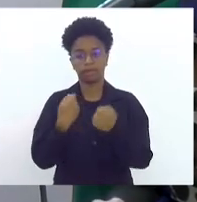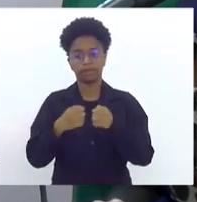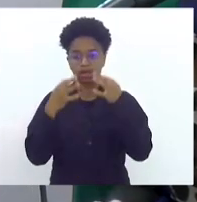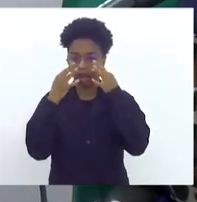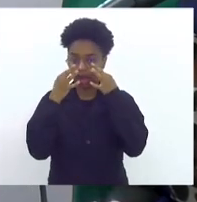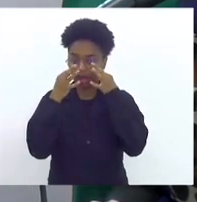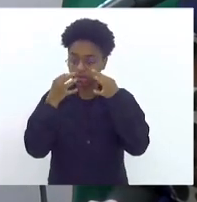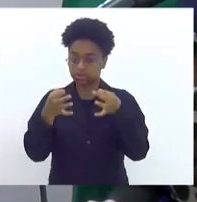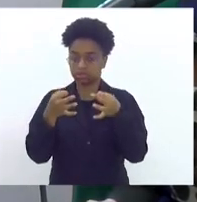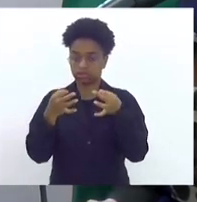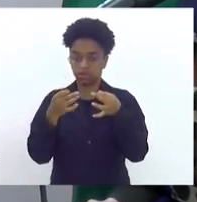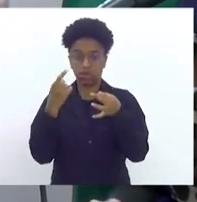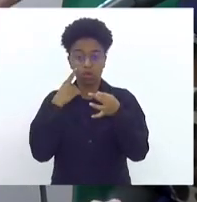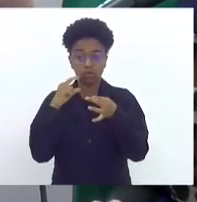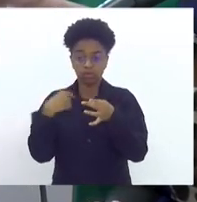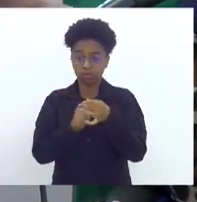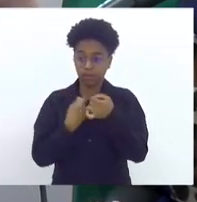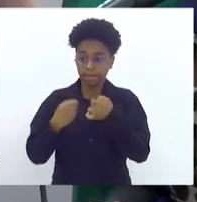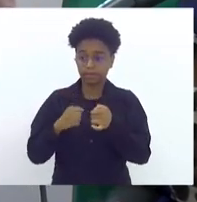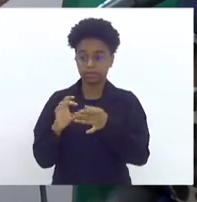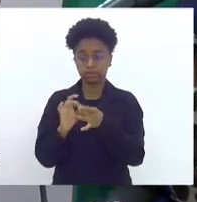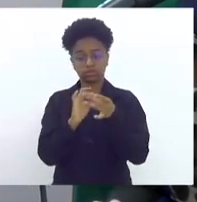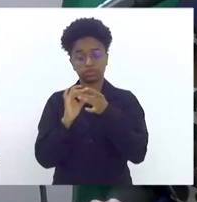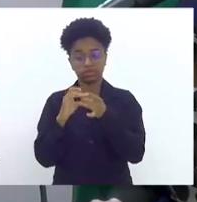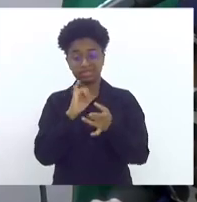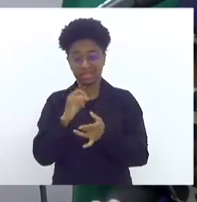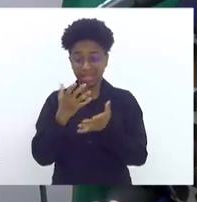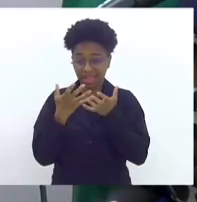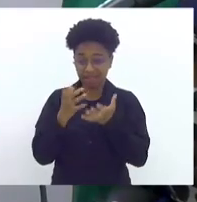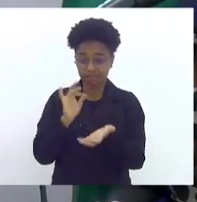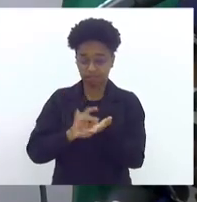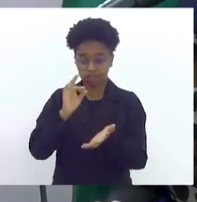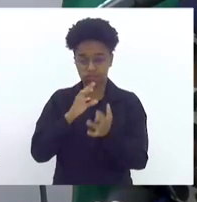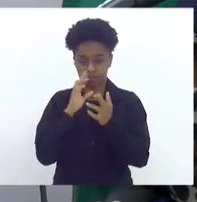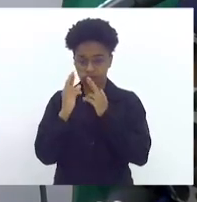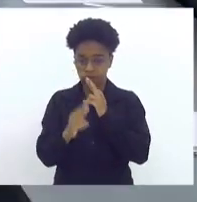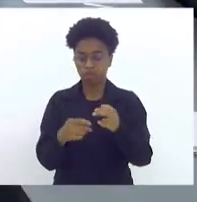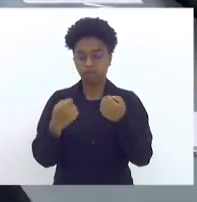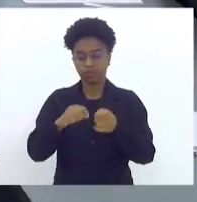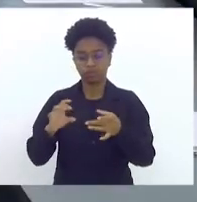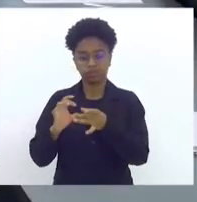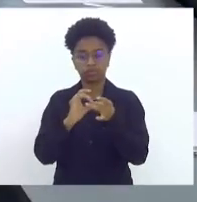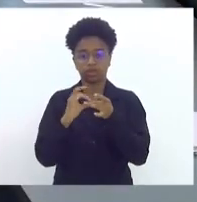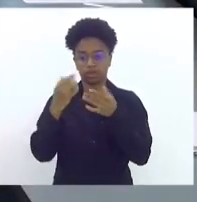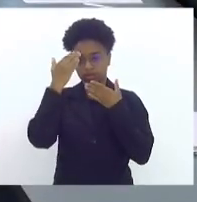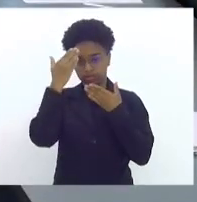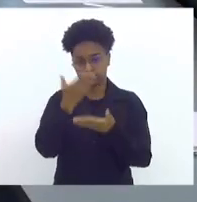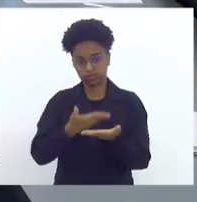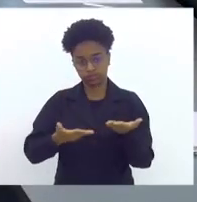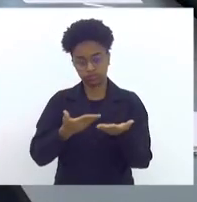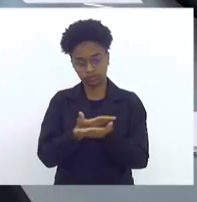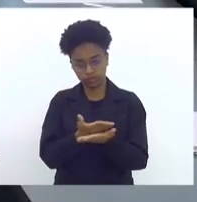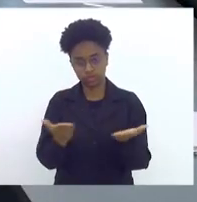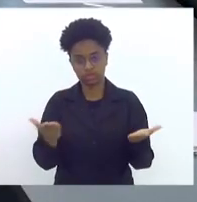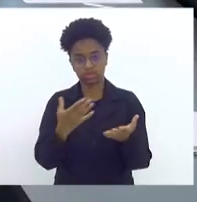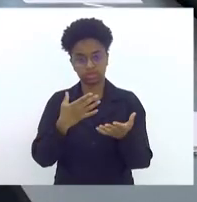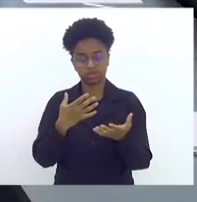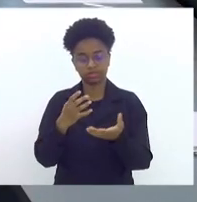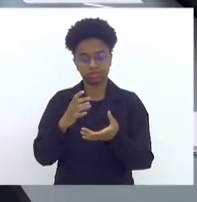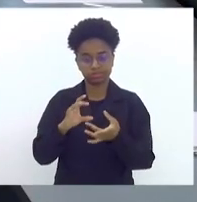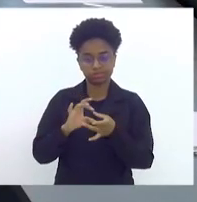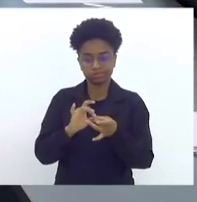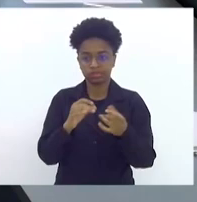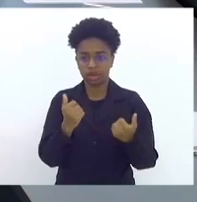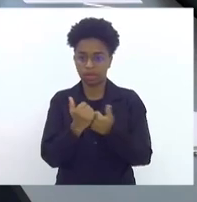Mulherada vamos se unir se a gente quer ter resultado a gente tem que se unir quero agradecer a todos né pela solidariedade vamos falar com a Renata e vou